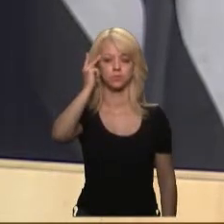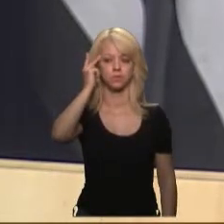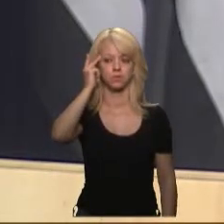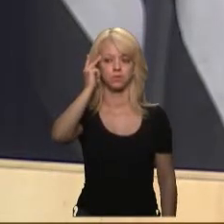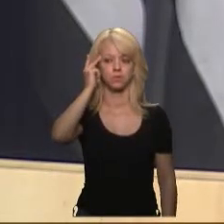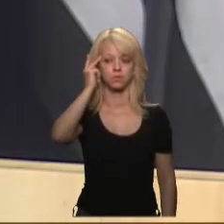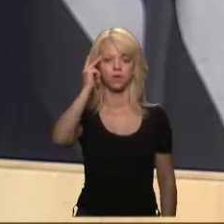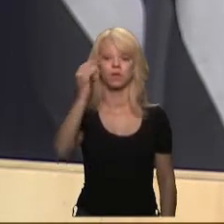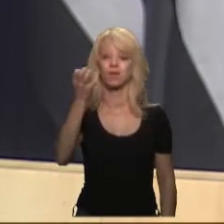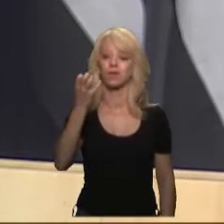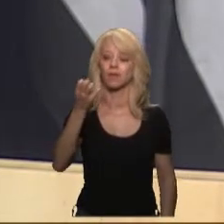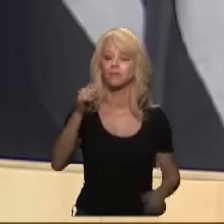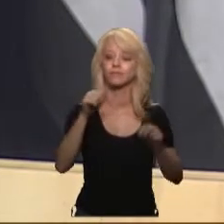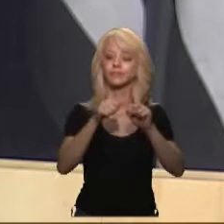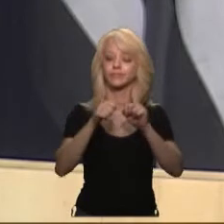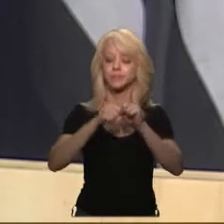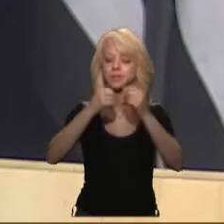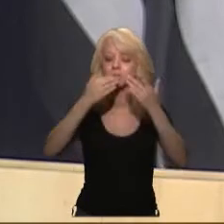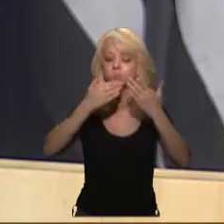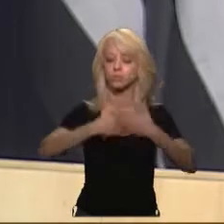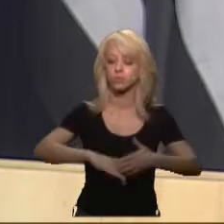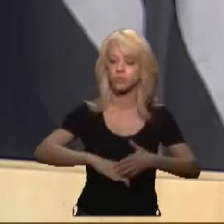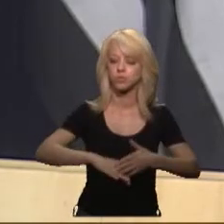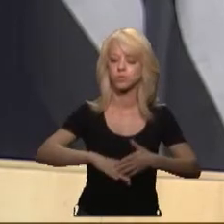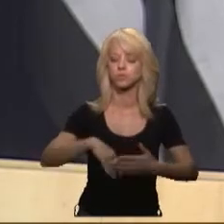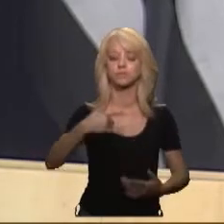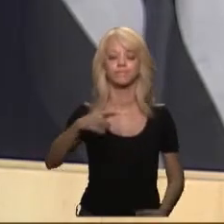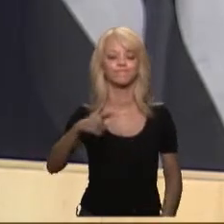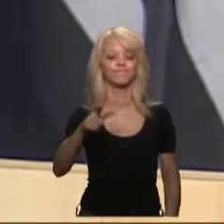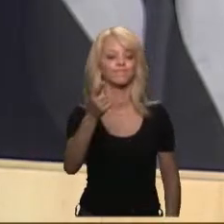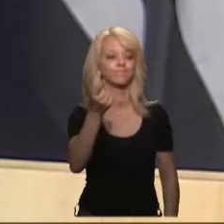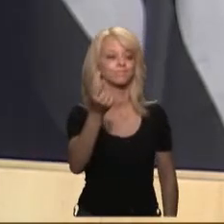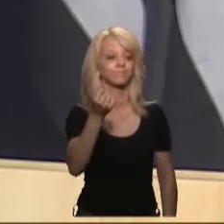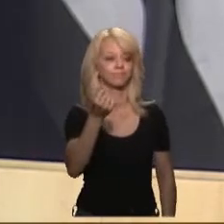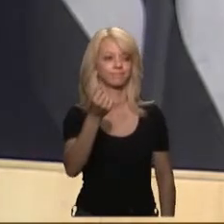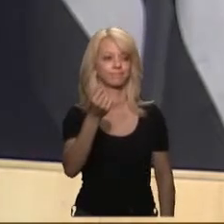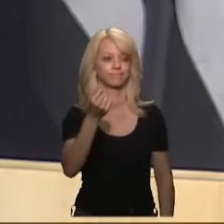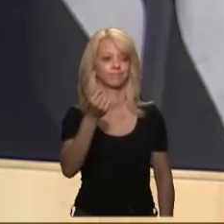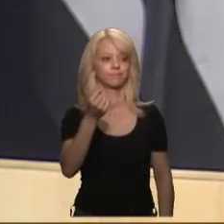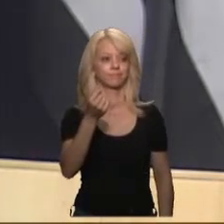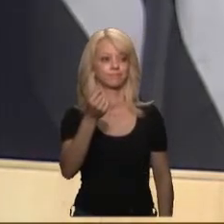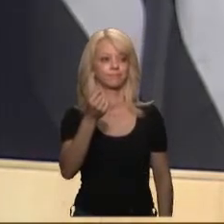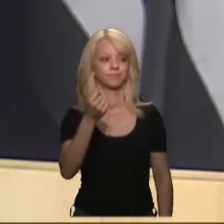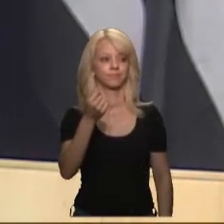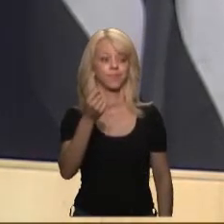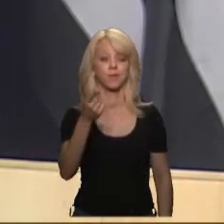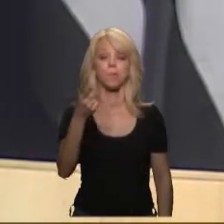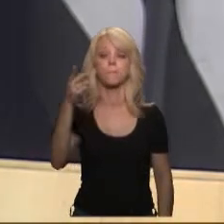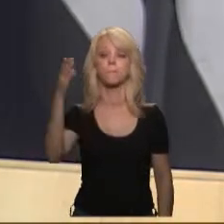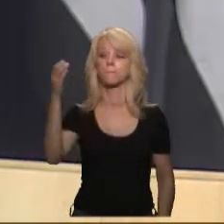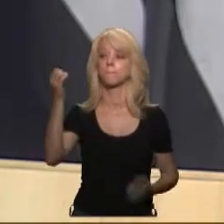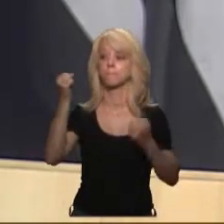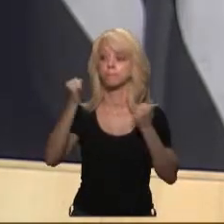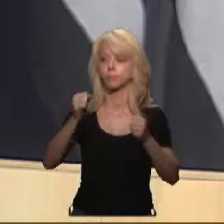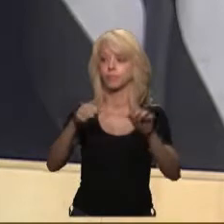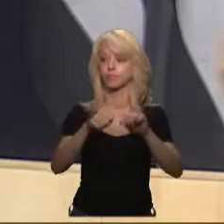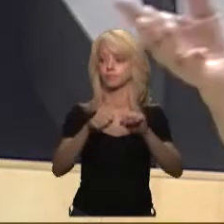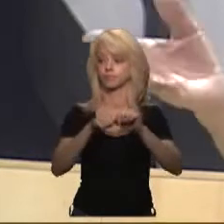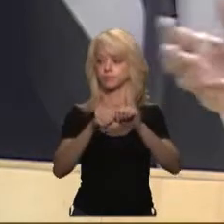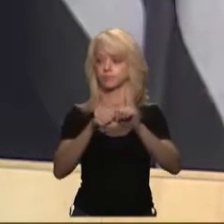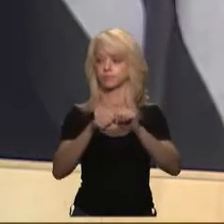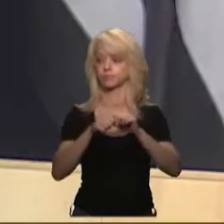fase difícil, às vezes é um momento assim muito importante na vida dela e que vai dar a